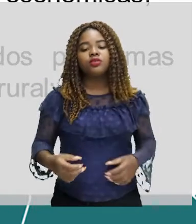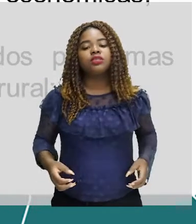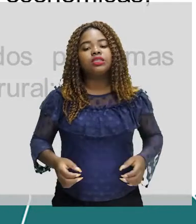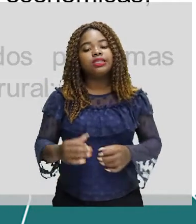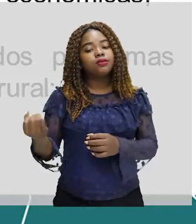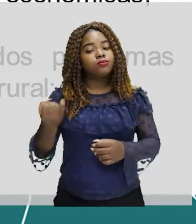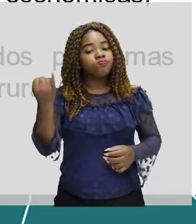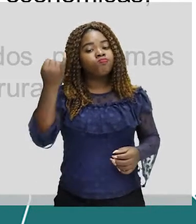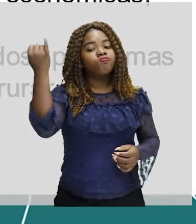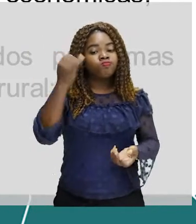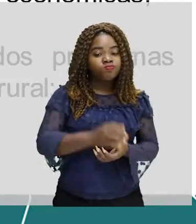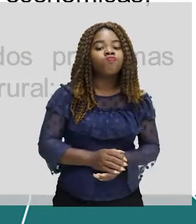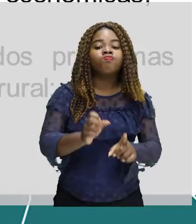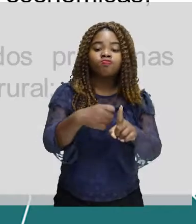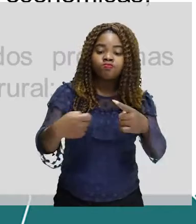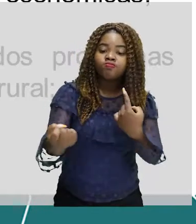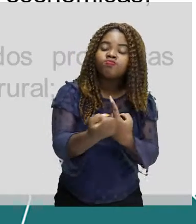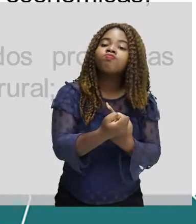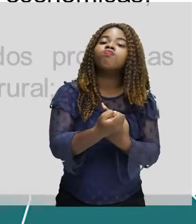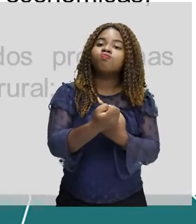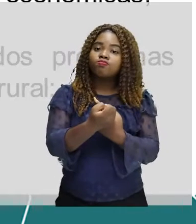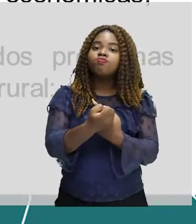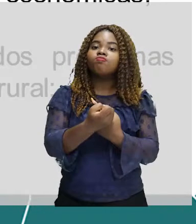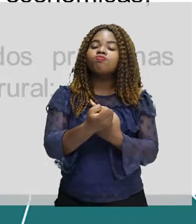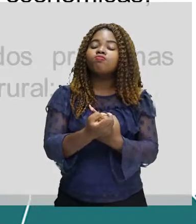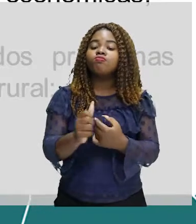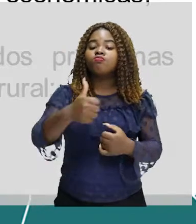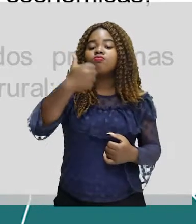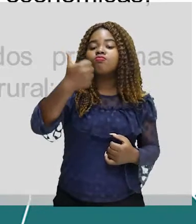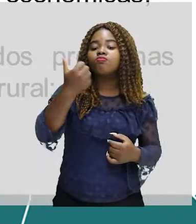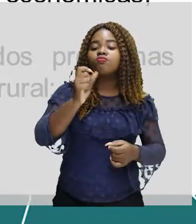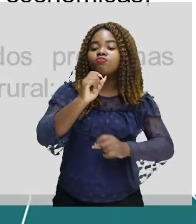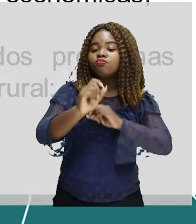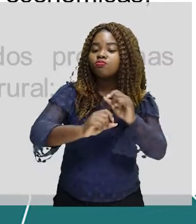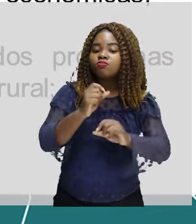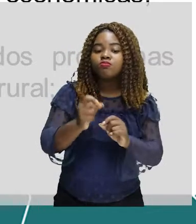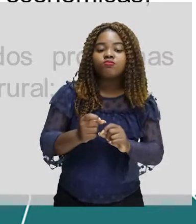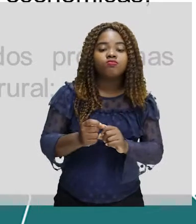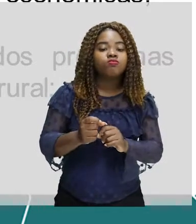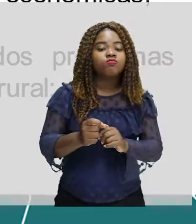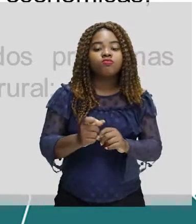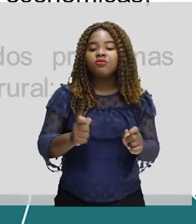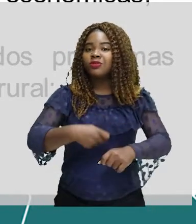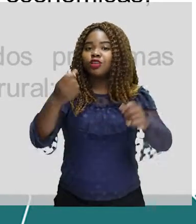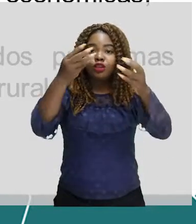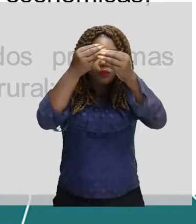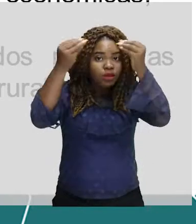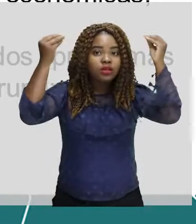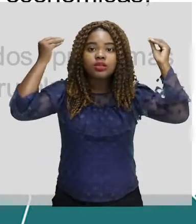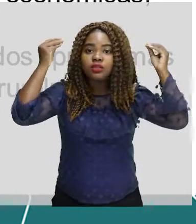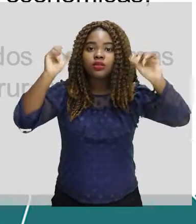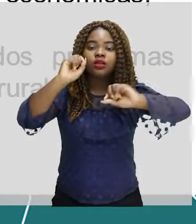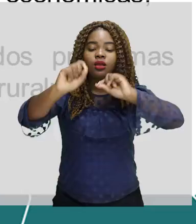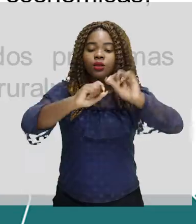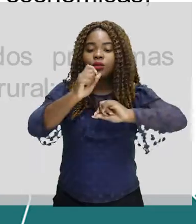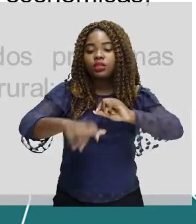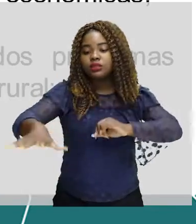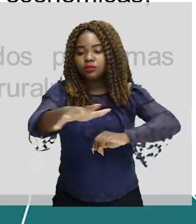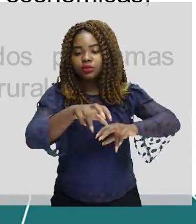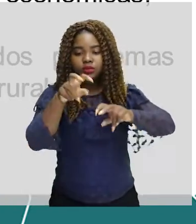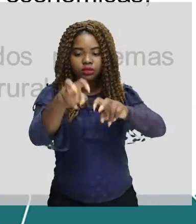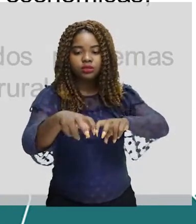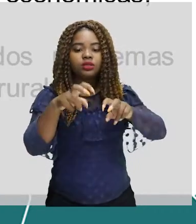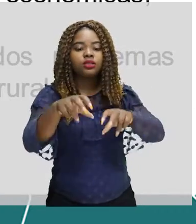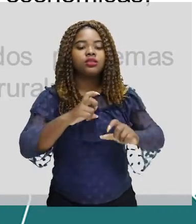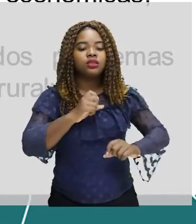importância, tá, para a sociedade como um todo. A primeira delas, e a gente não pode deixar de frisar, é que são nas áreas rurais